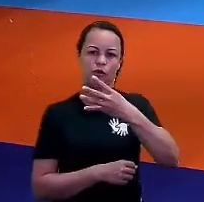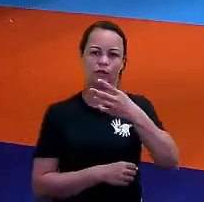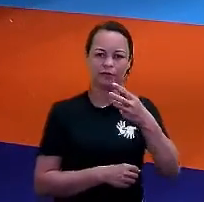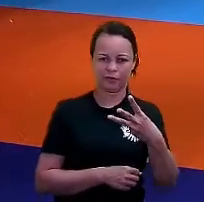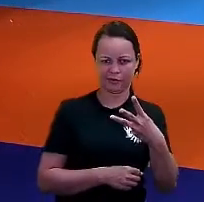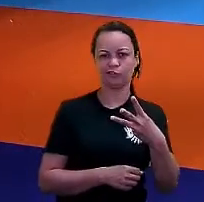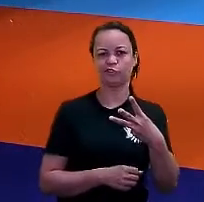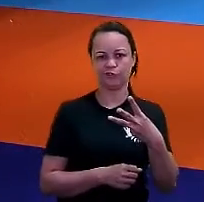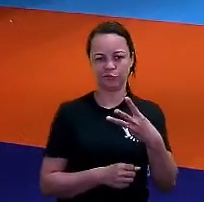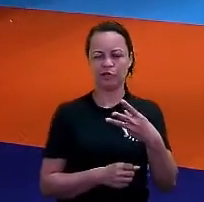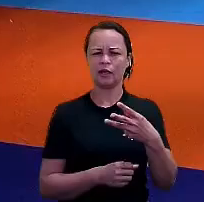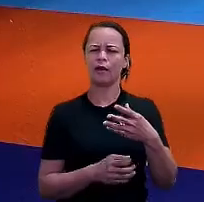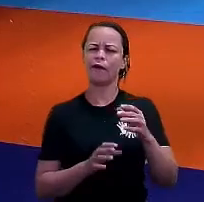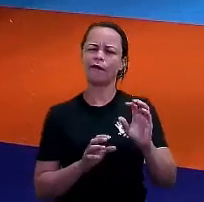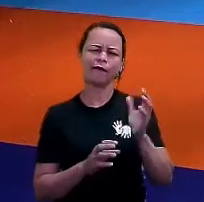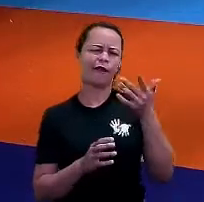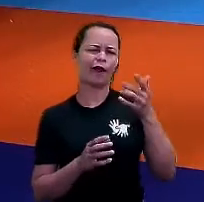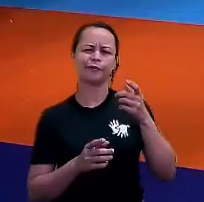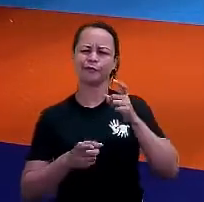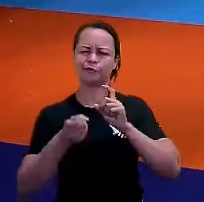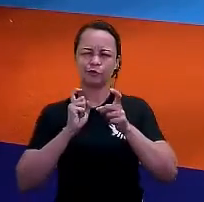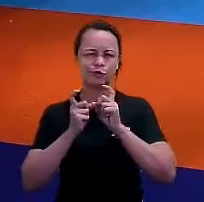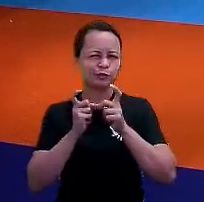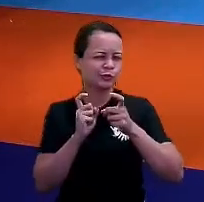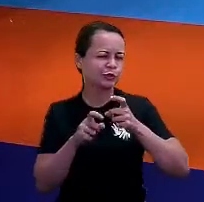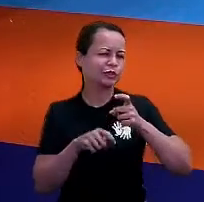de muita discussão e também